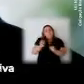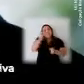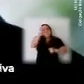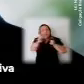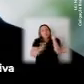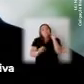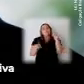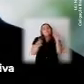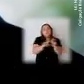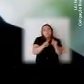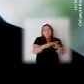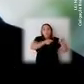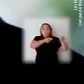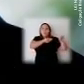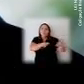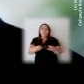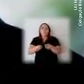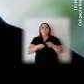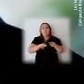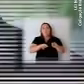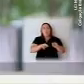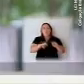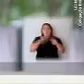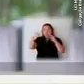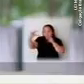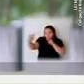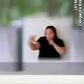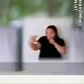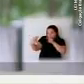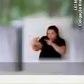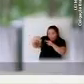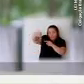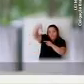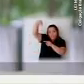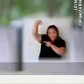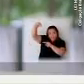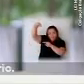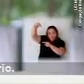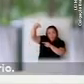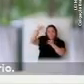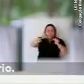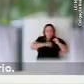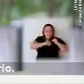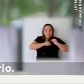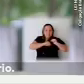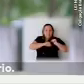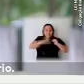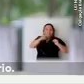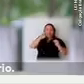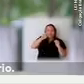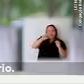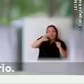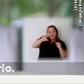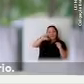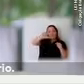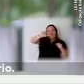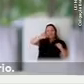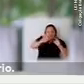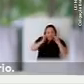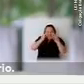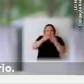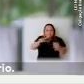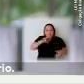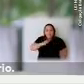agricultura Tão produtiva como a deles de lá Olhando nos seus olhos O Bolsa Família Terá